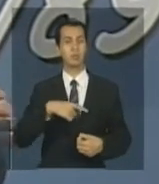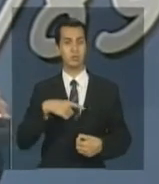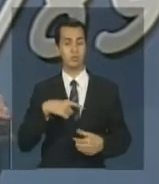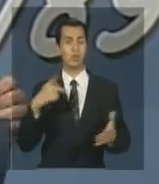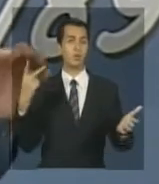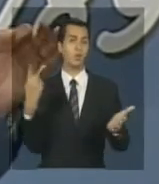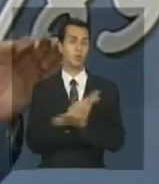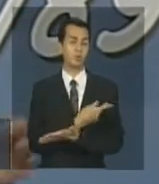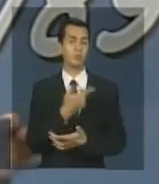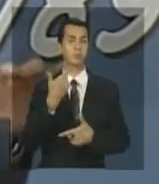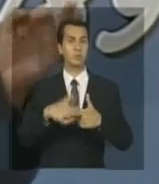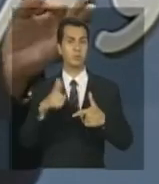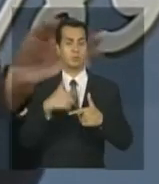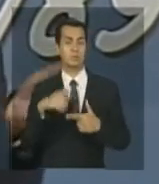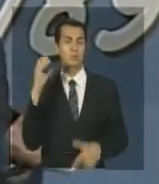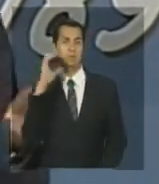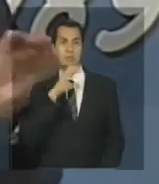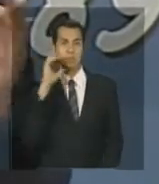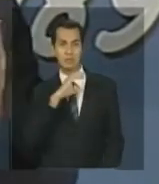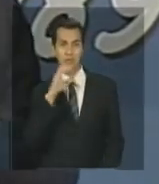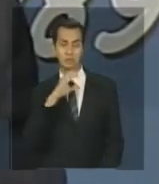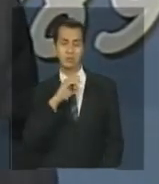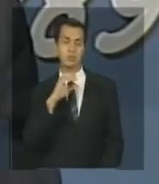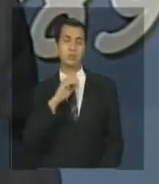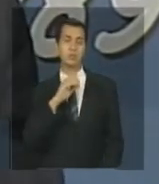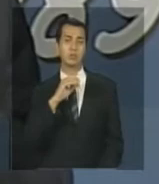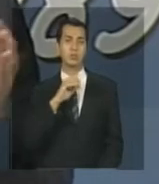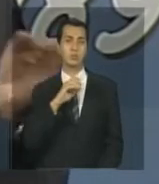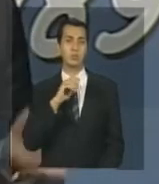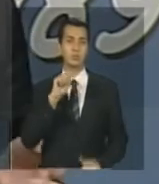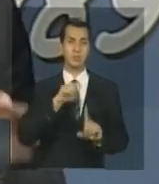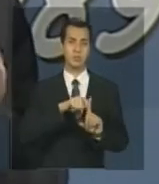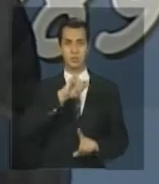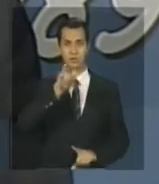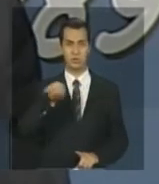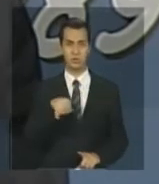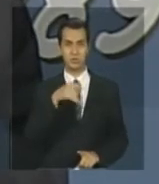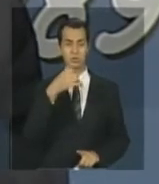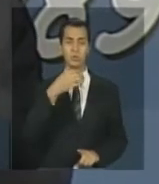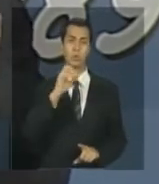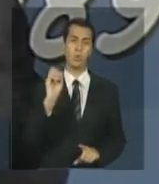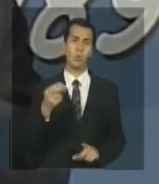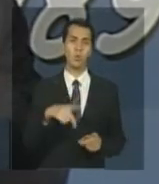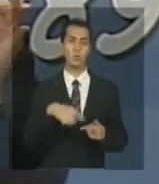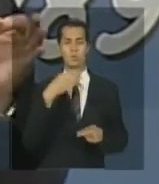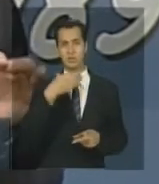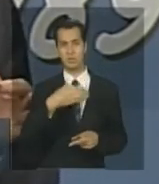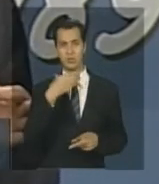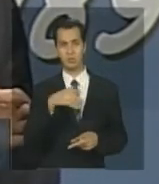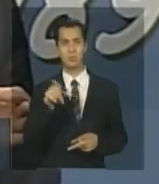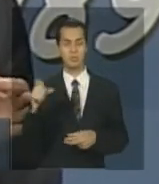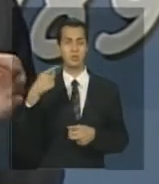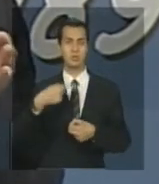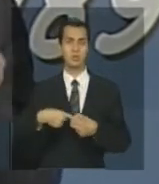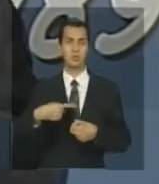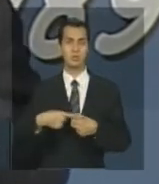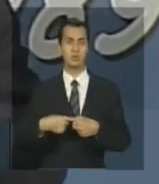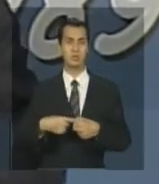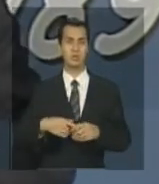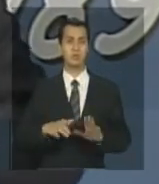emergência reconhecido entre dezembro e janeiro ou de calamidade pública esses municípios